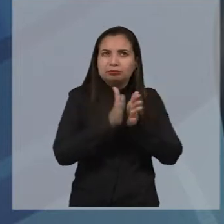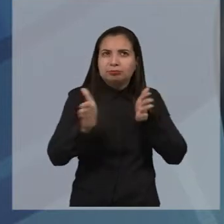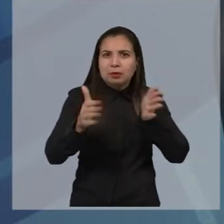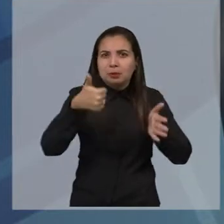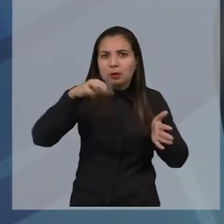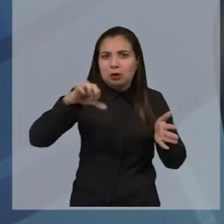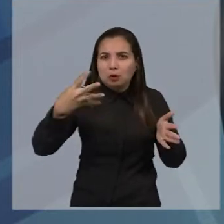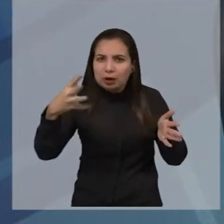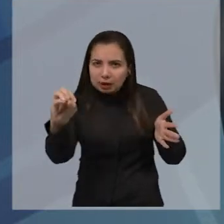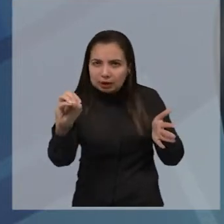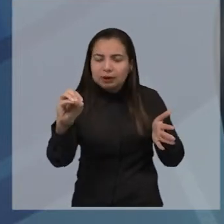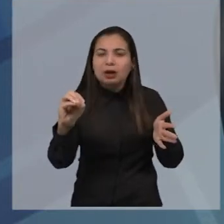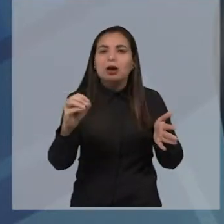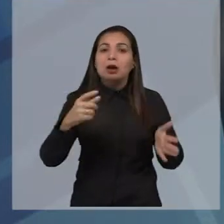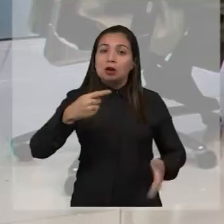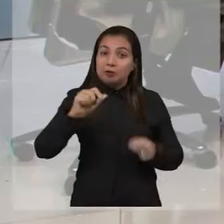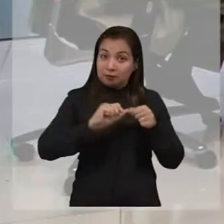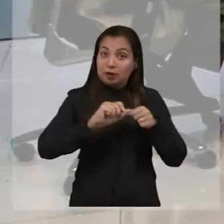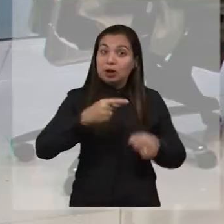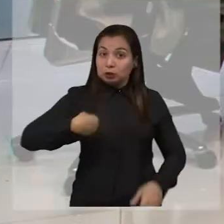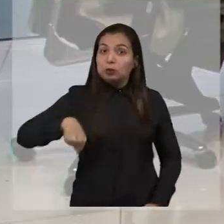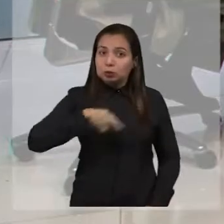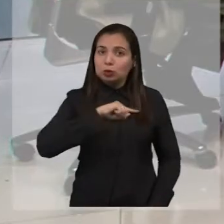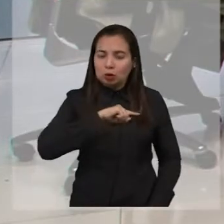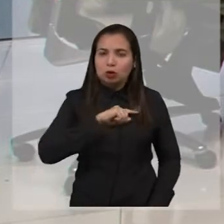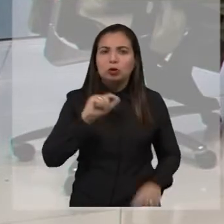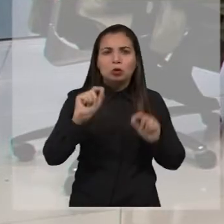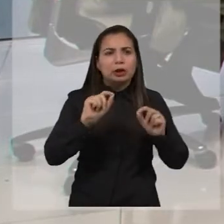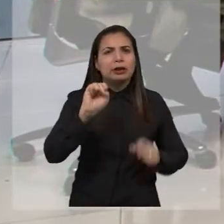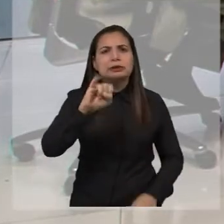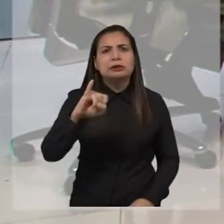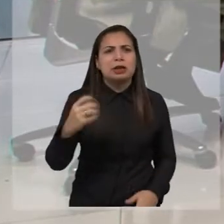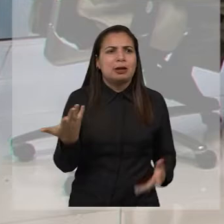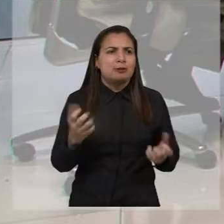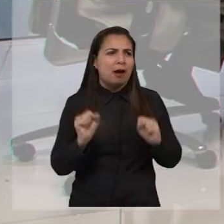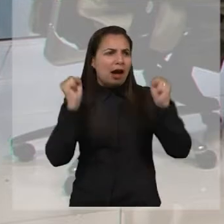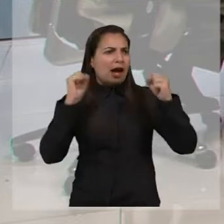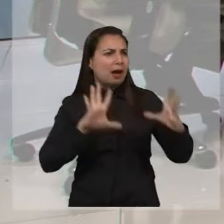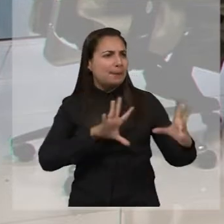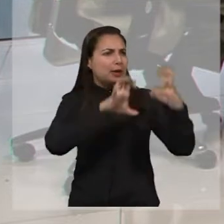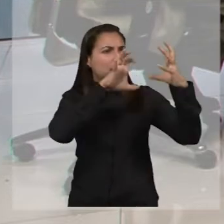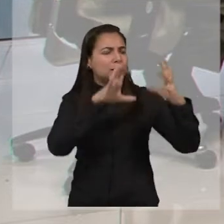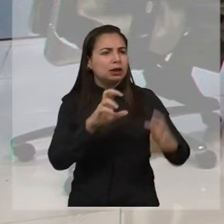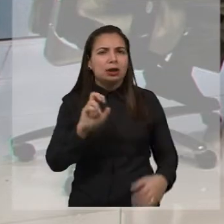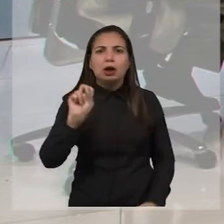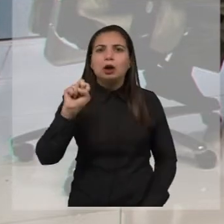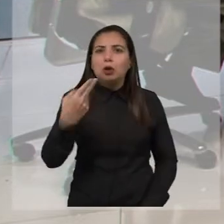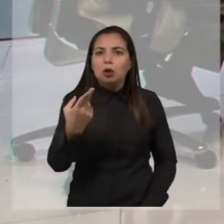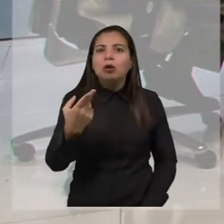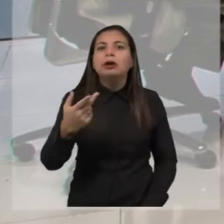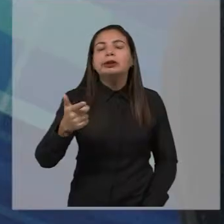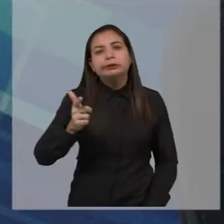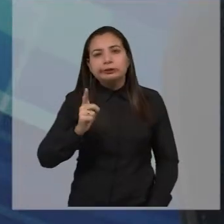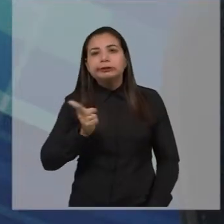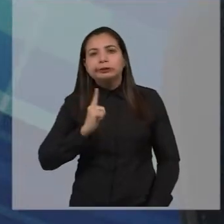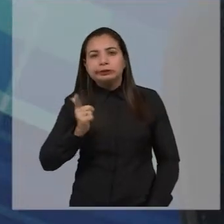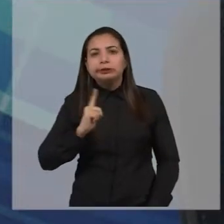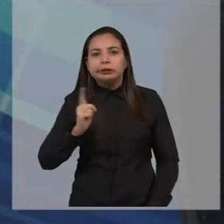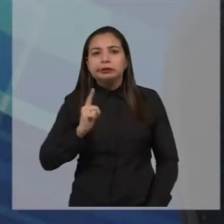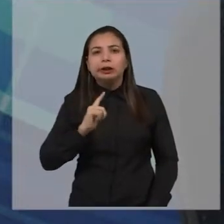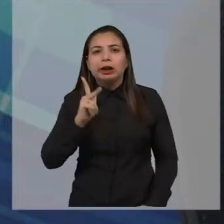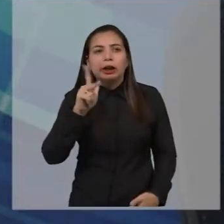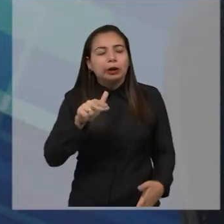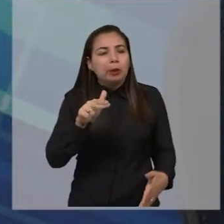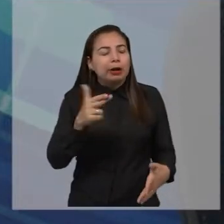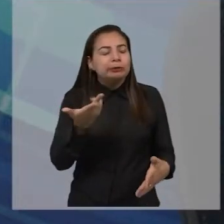feita para nós, que eventualmente podemos delinquir numa briga, numa raiva com o vizinho, no trânsito. Então você paga a sua conta